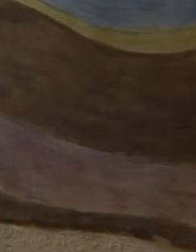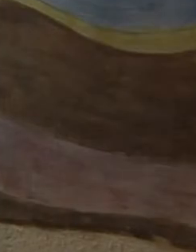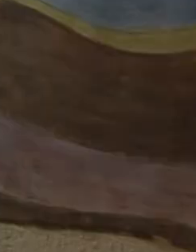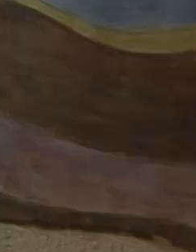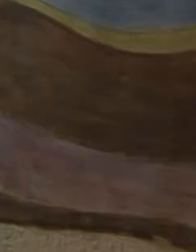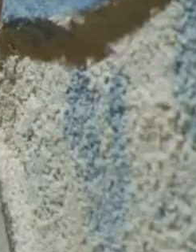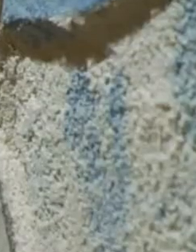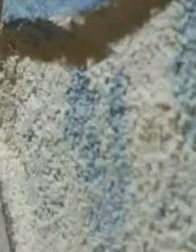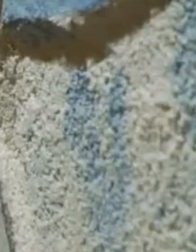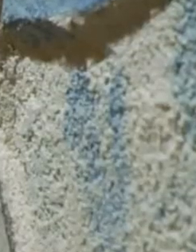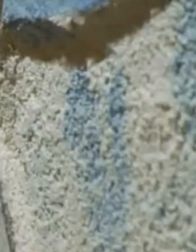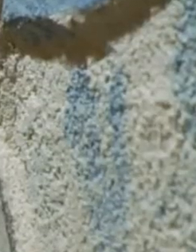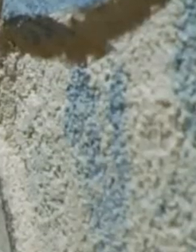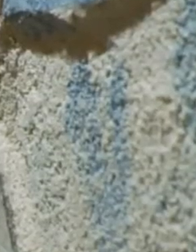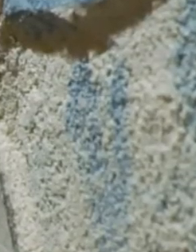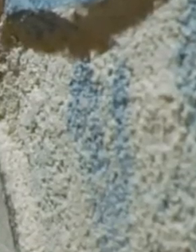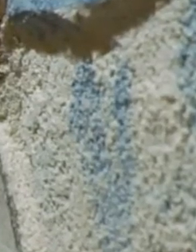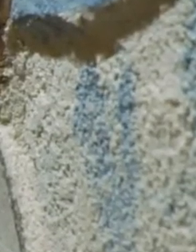no Rio de Janeiro.